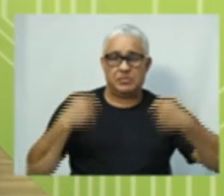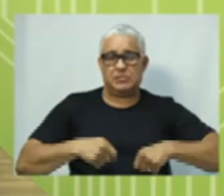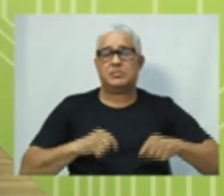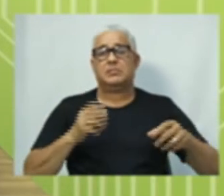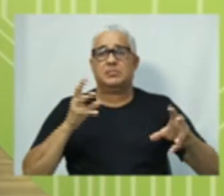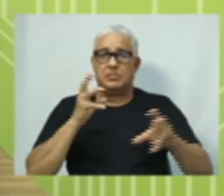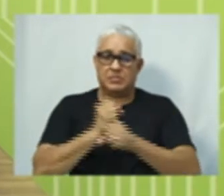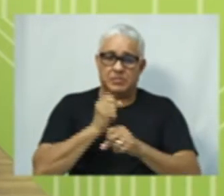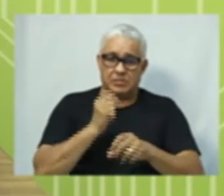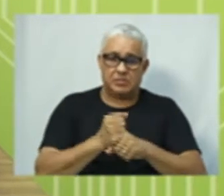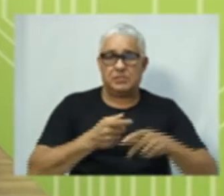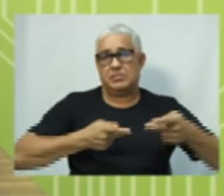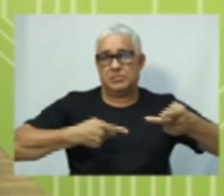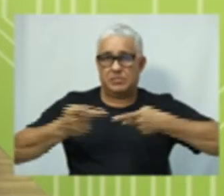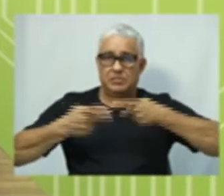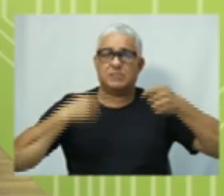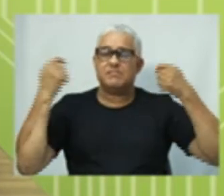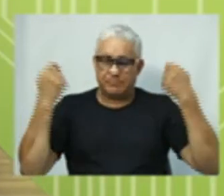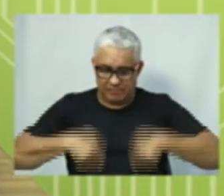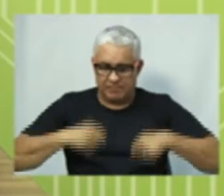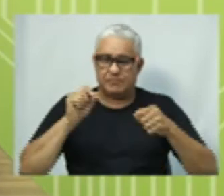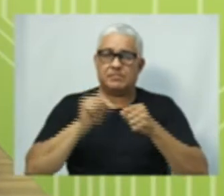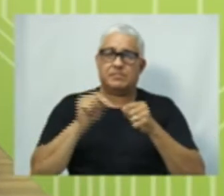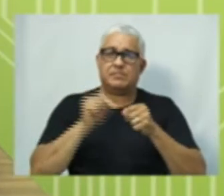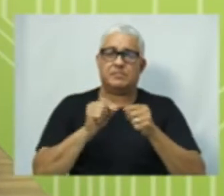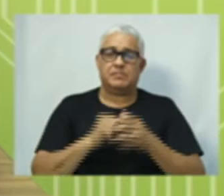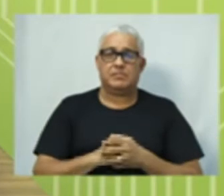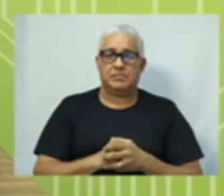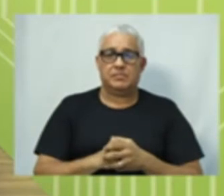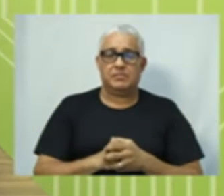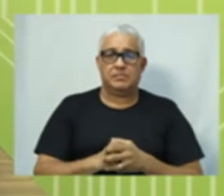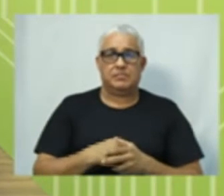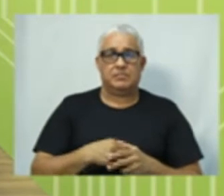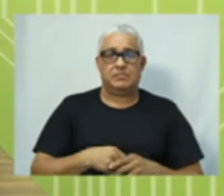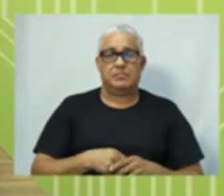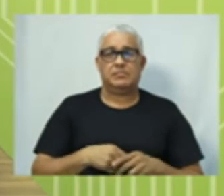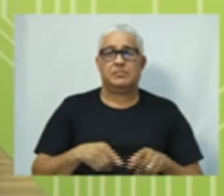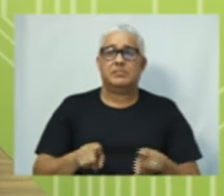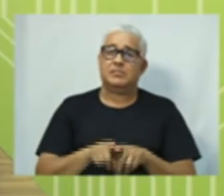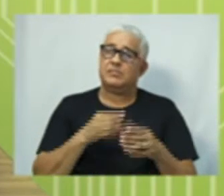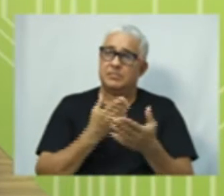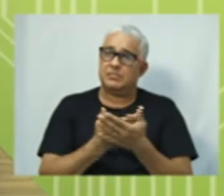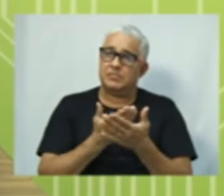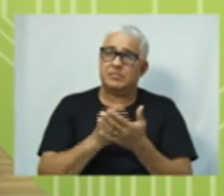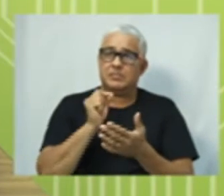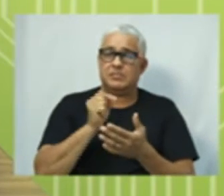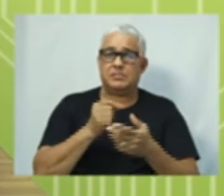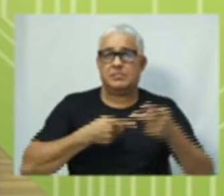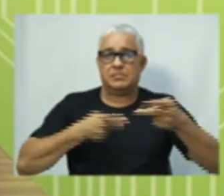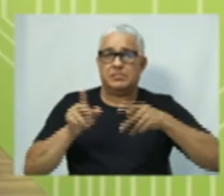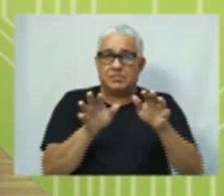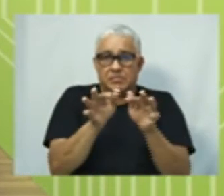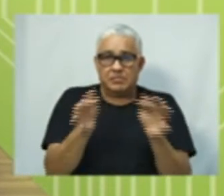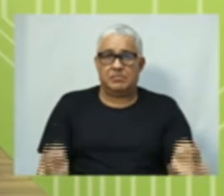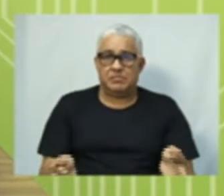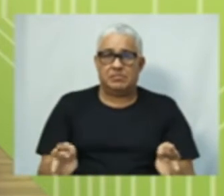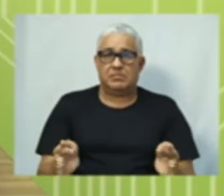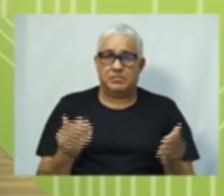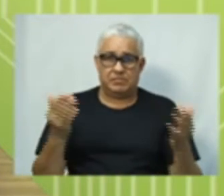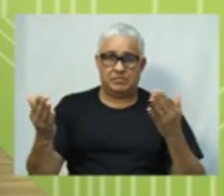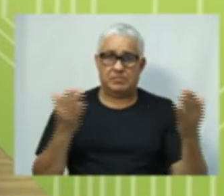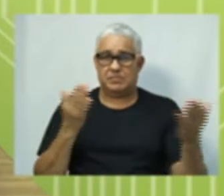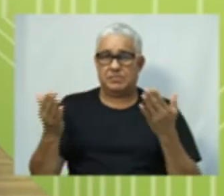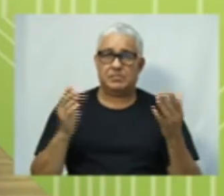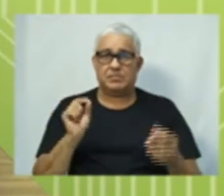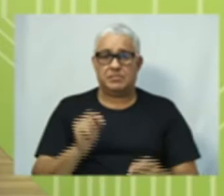realizado. O planejamento tem que ser feito. Vimos com essa pequena planejamento aqui, para uma pequena comparação entre